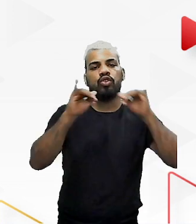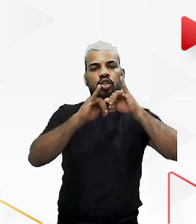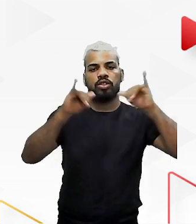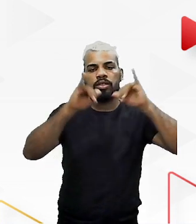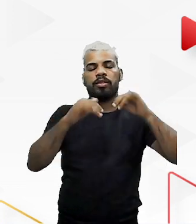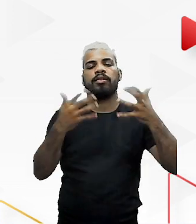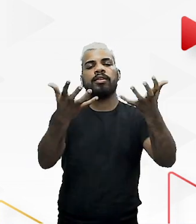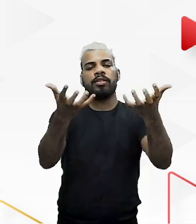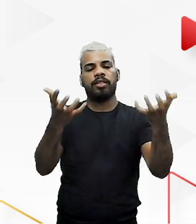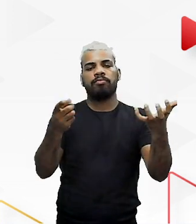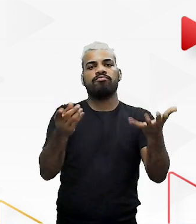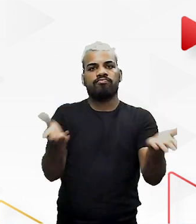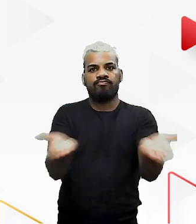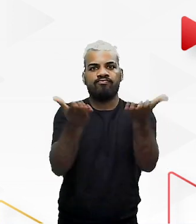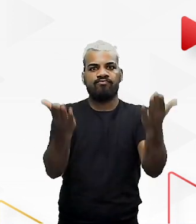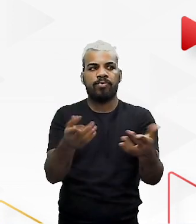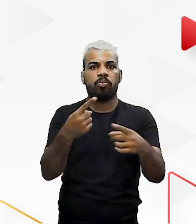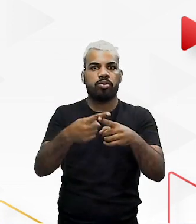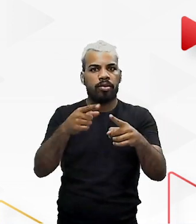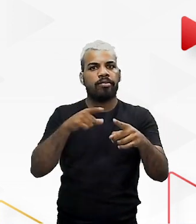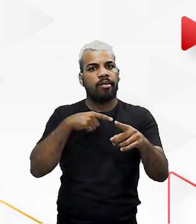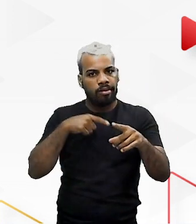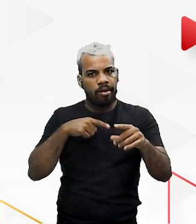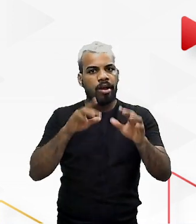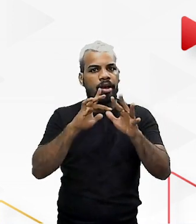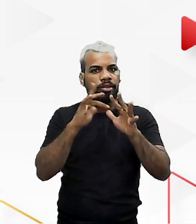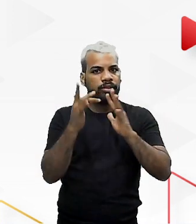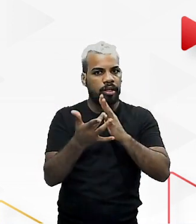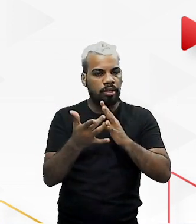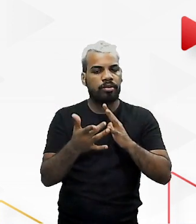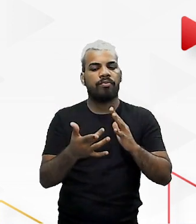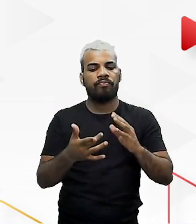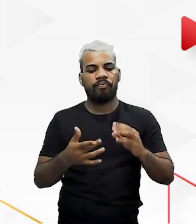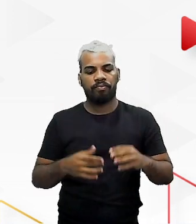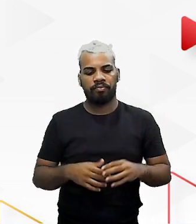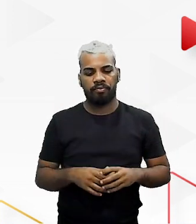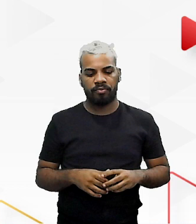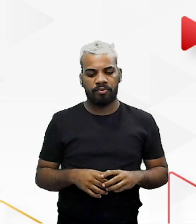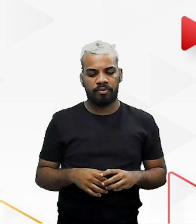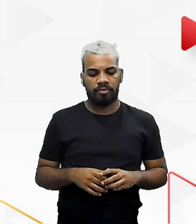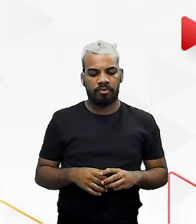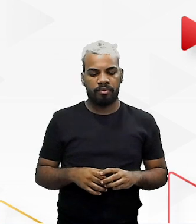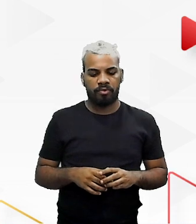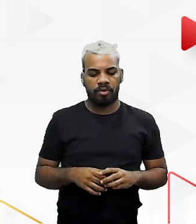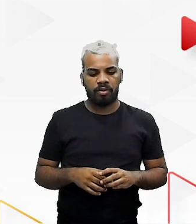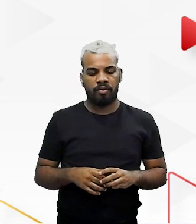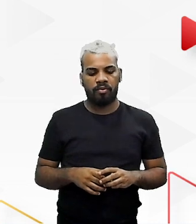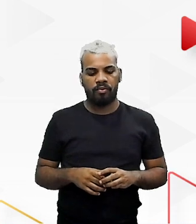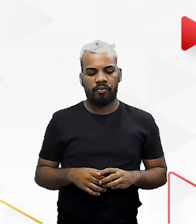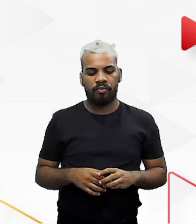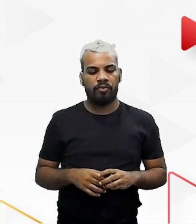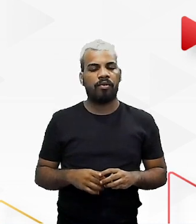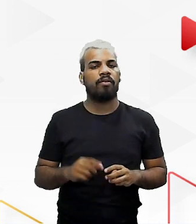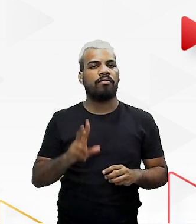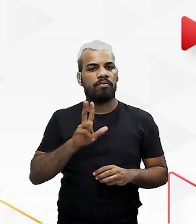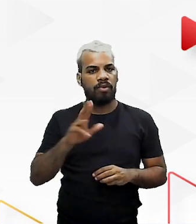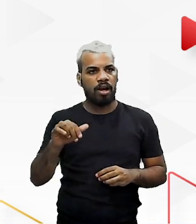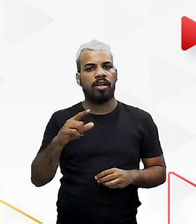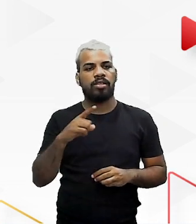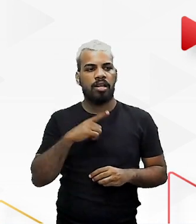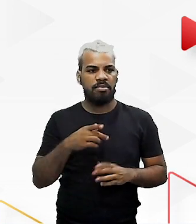vez instigar, porque circula na rede social, né? Que ele vai ali deixar, não vai ser